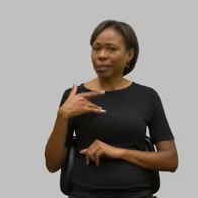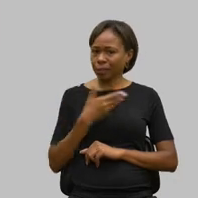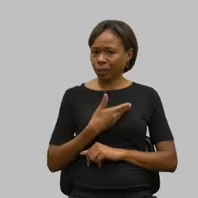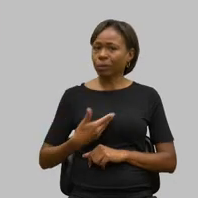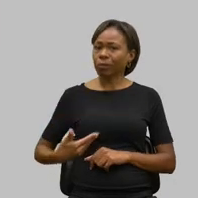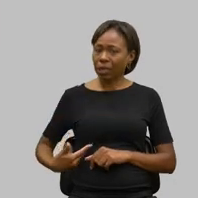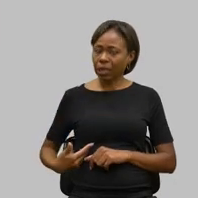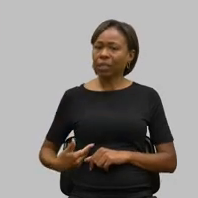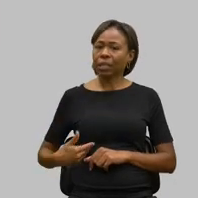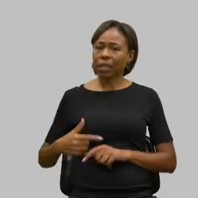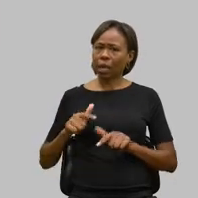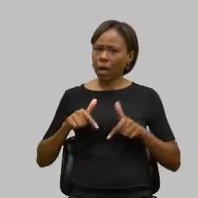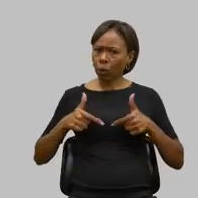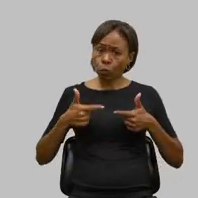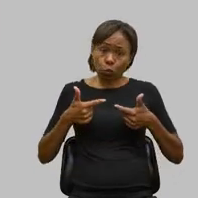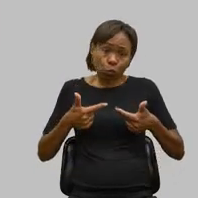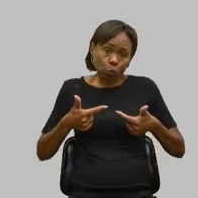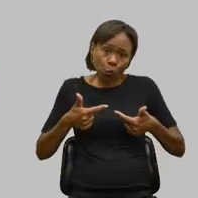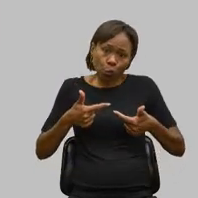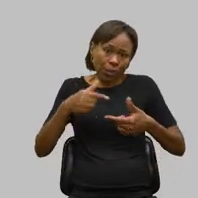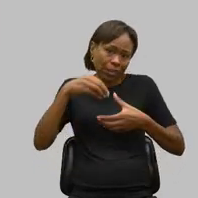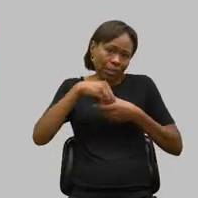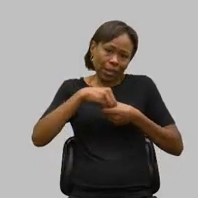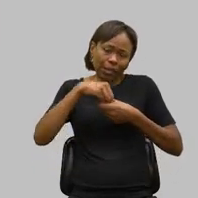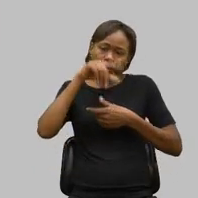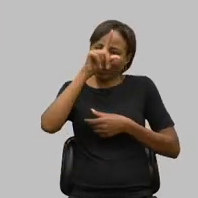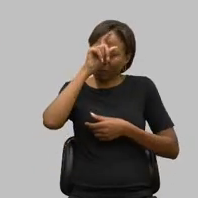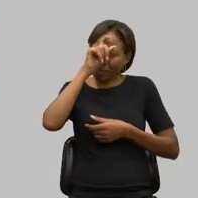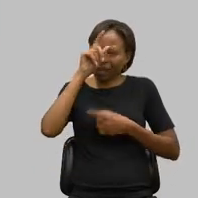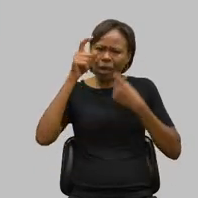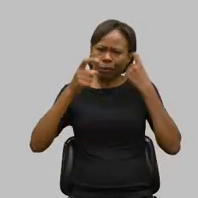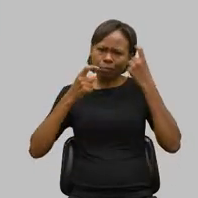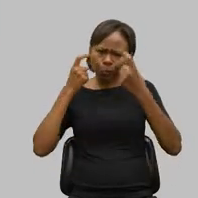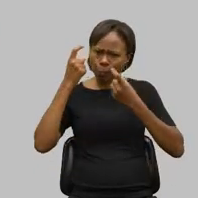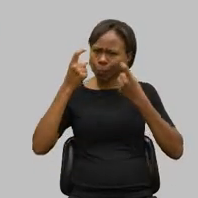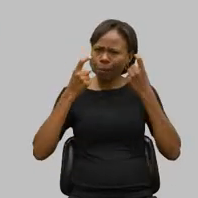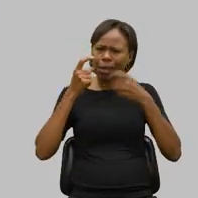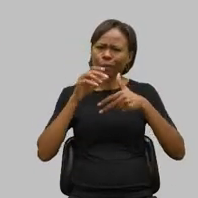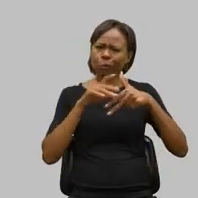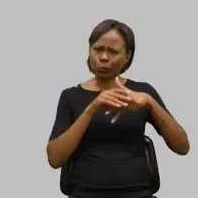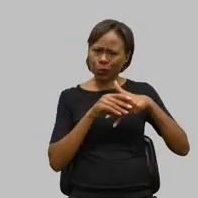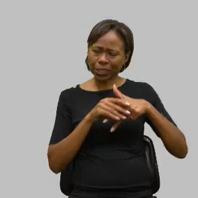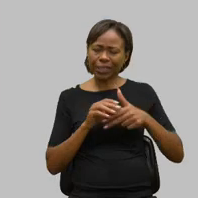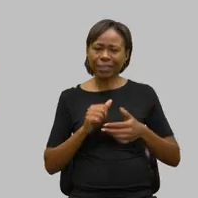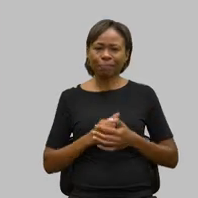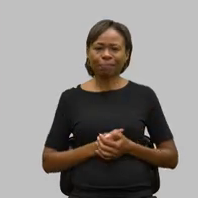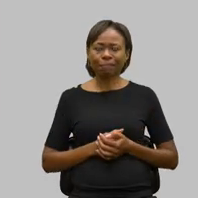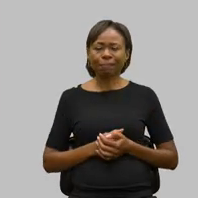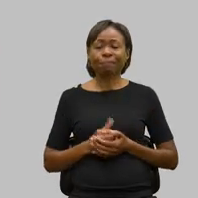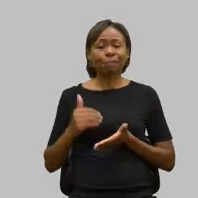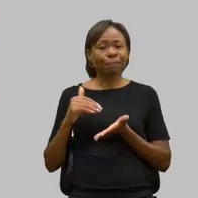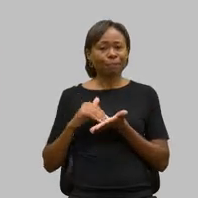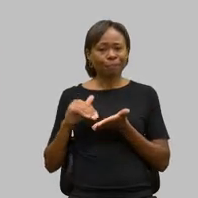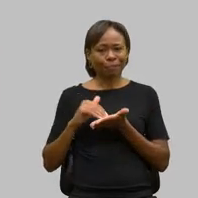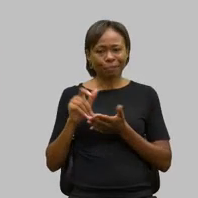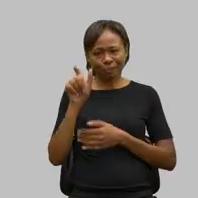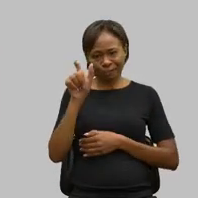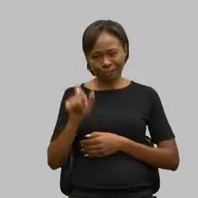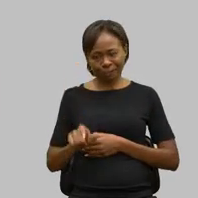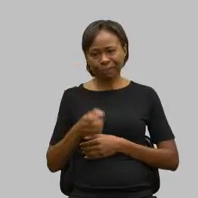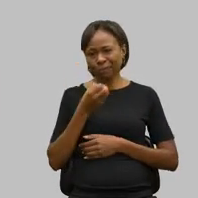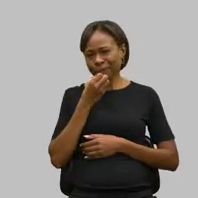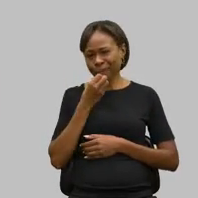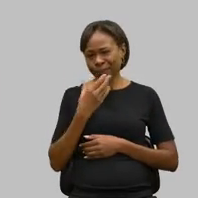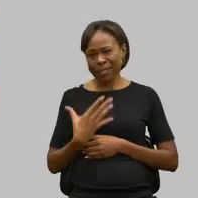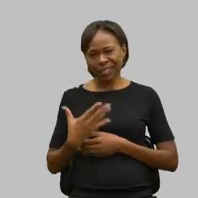Atua dentro de hospital, Arlen? Está sempre preocupado com os nossos doentes. Secretário Fábio, mais uma vez, muito bem-vindo à Casa do